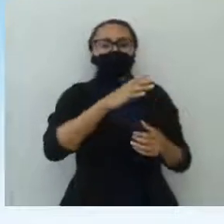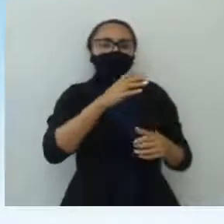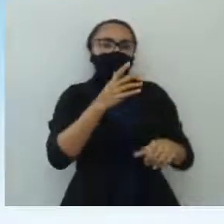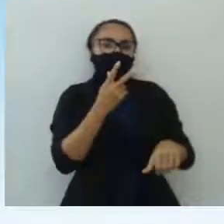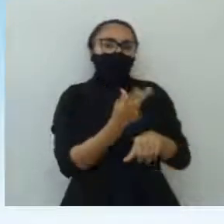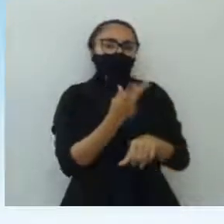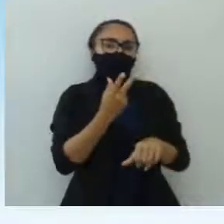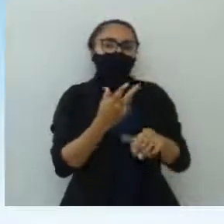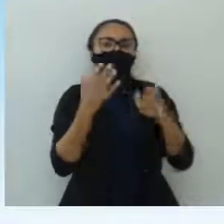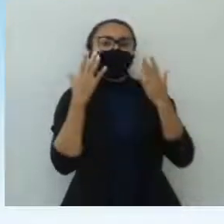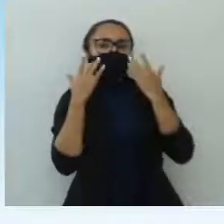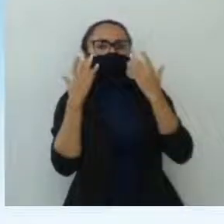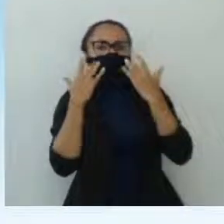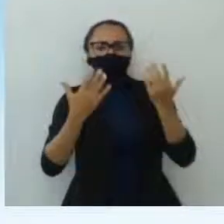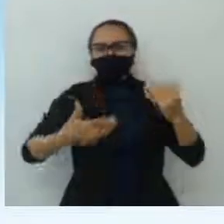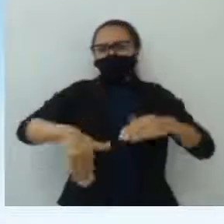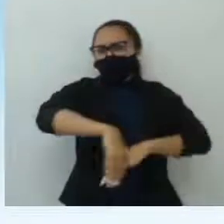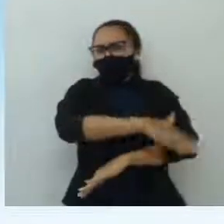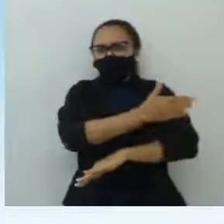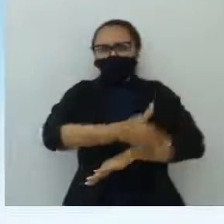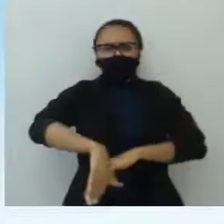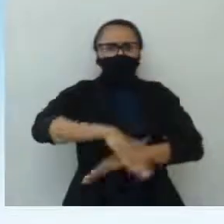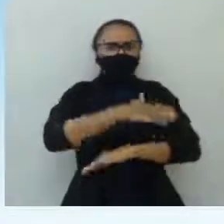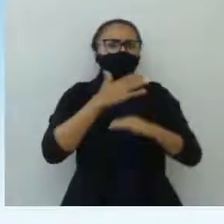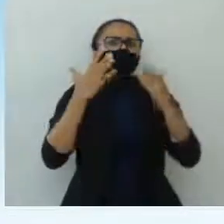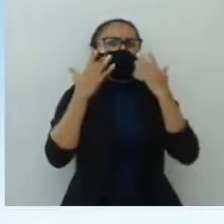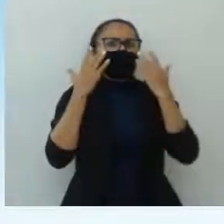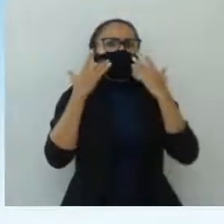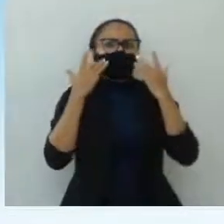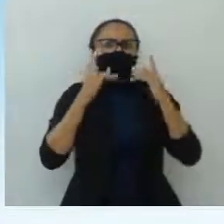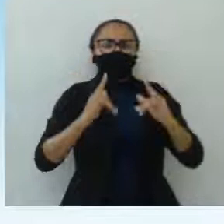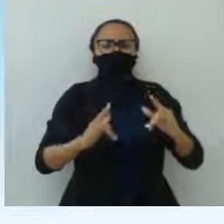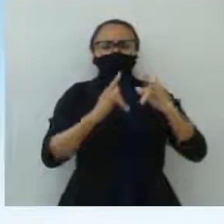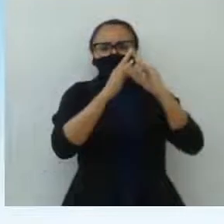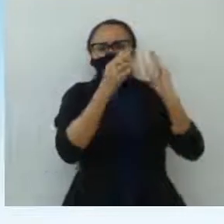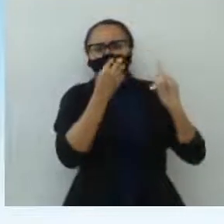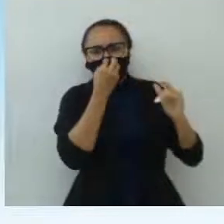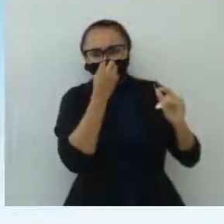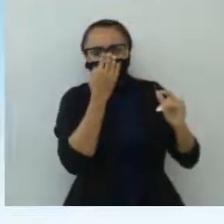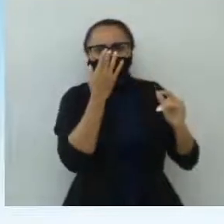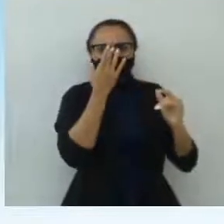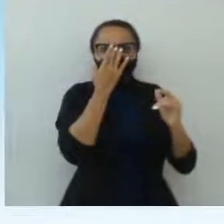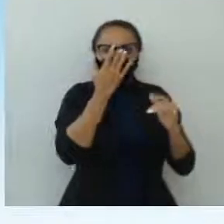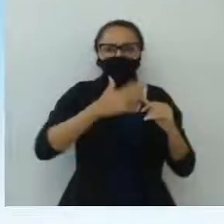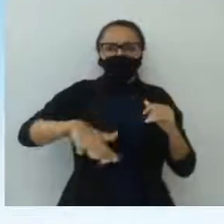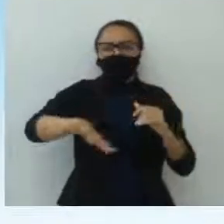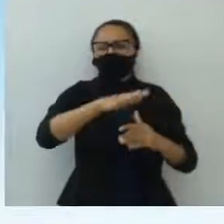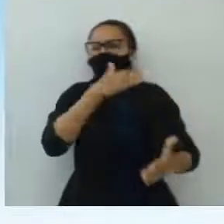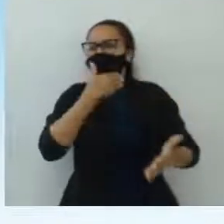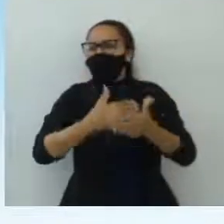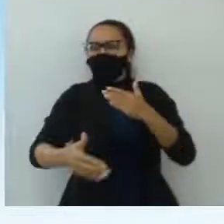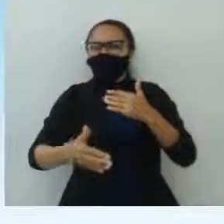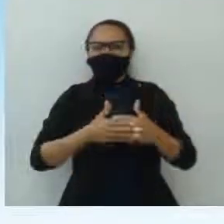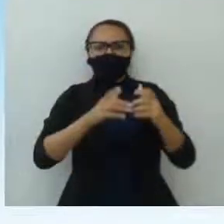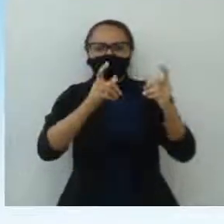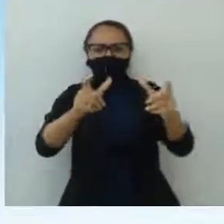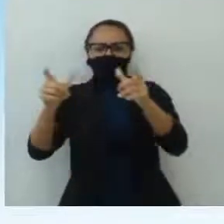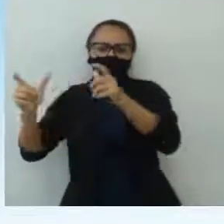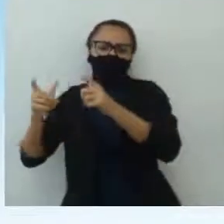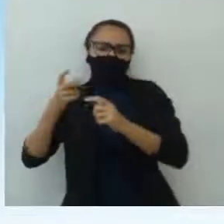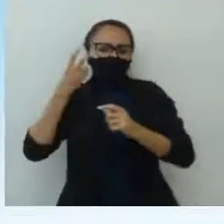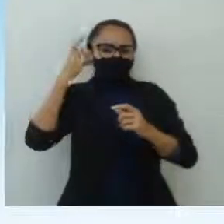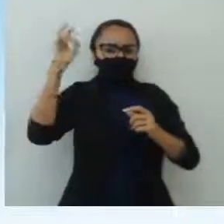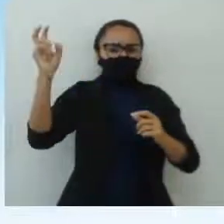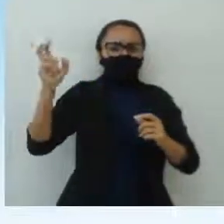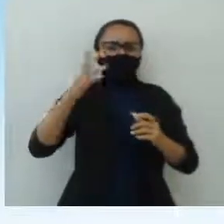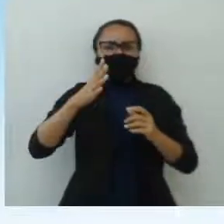aquela peça, pode ser na rua, pode ser no teatro, pode ser no circo, pode ser em espaços alternativos, pode ser em centros culturais. Então,